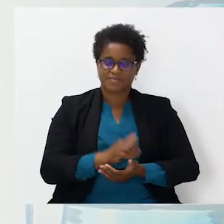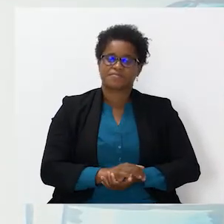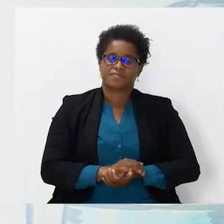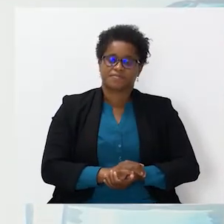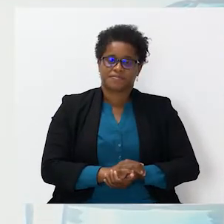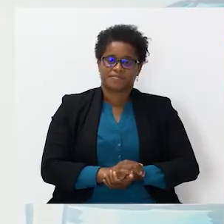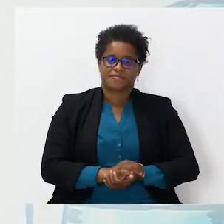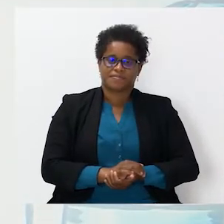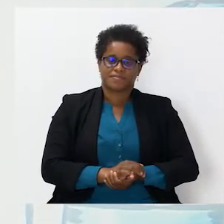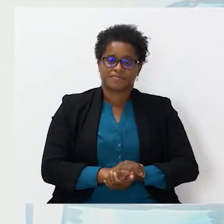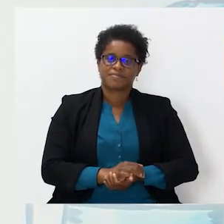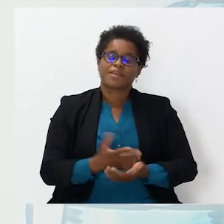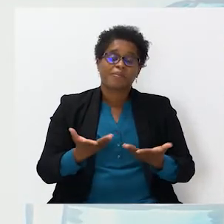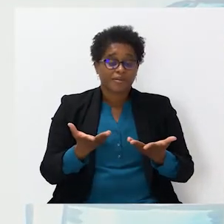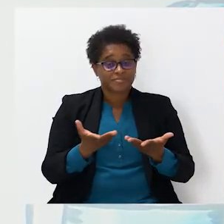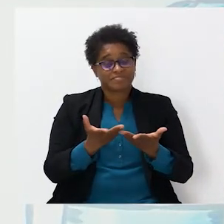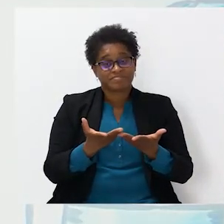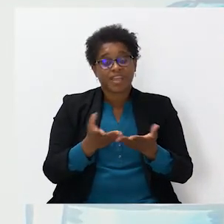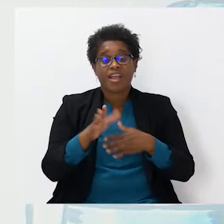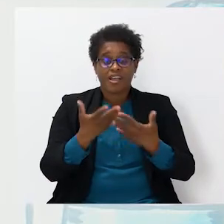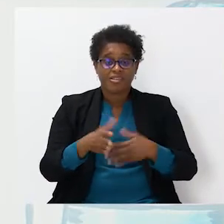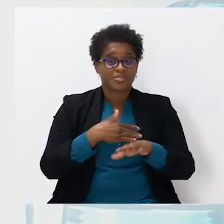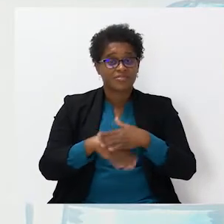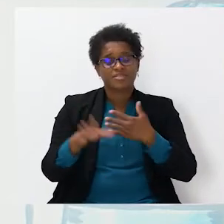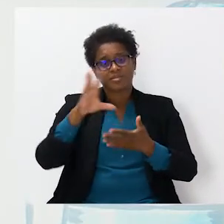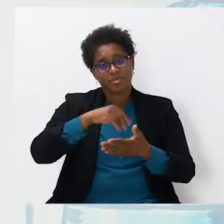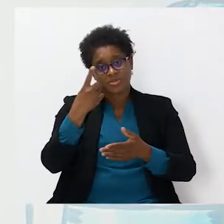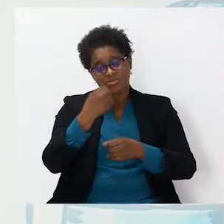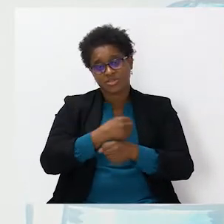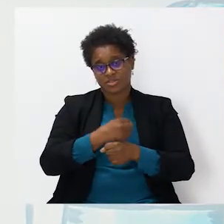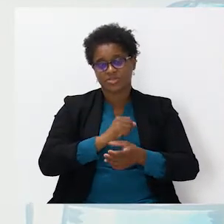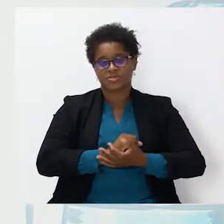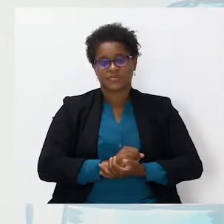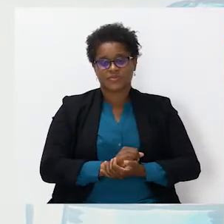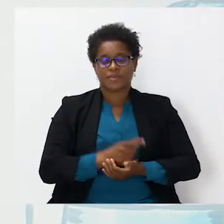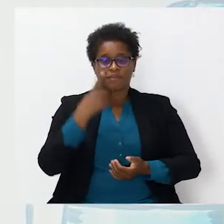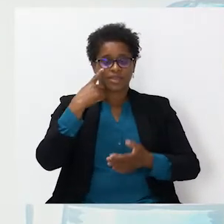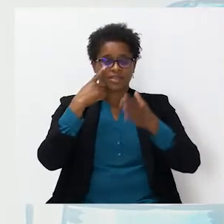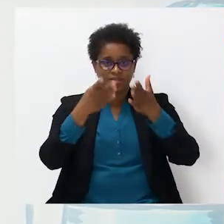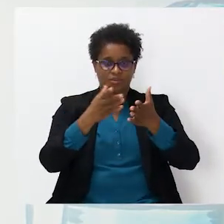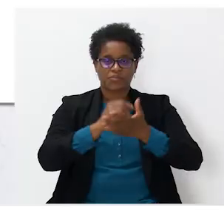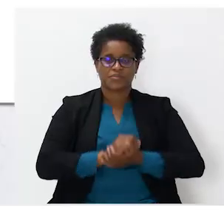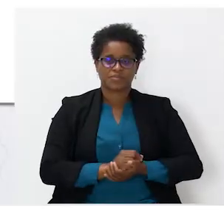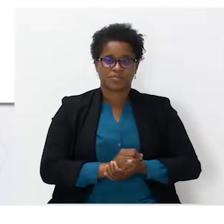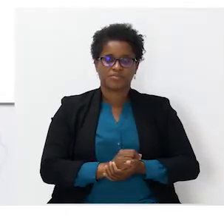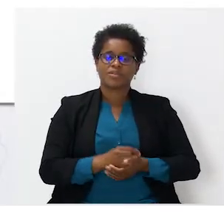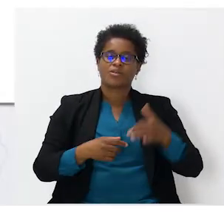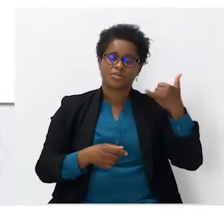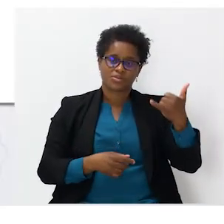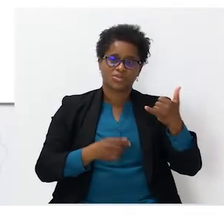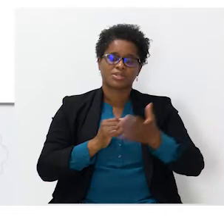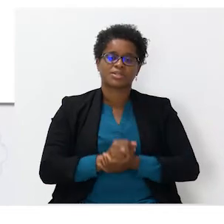Bem, posto isto, vamos fazer mais um exercício. Prestem atenção.